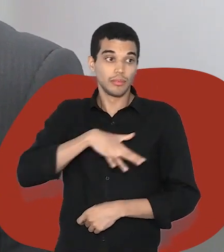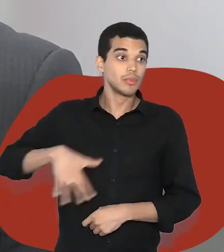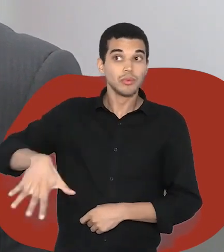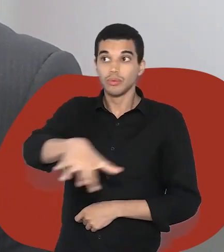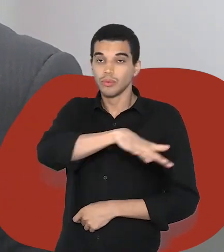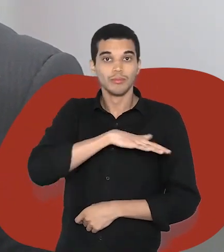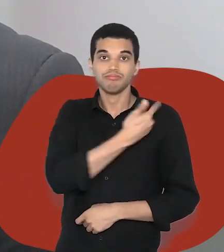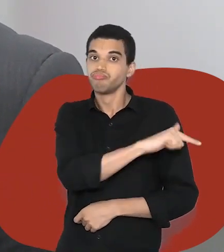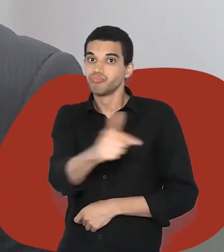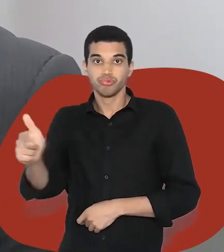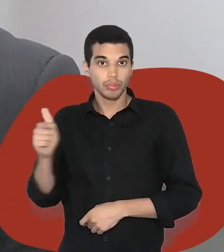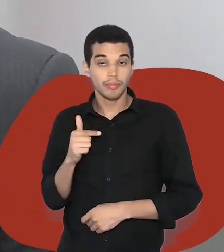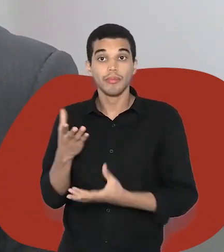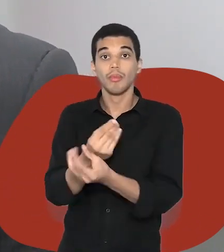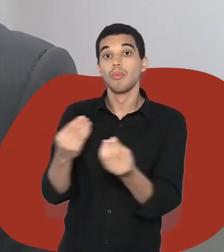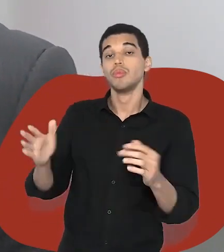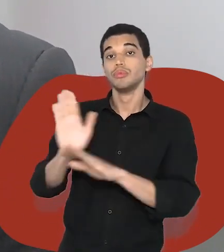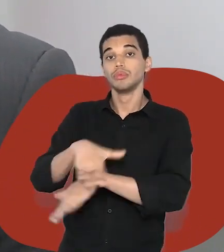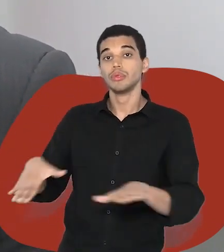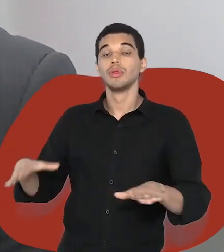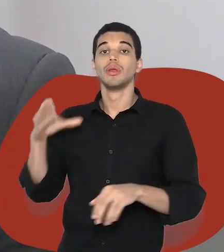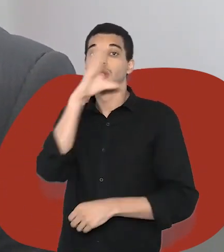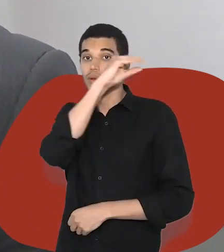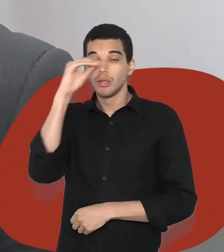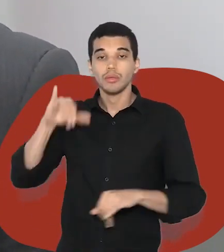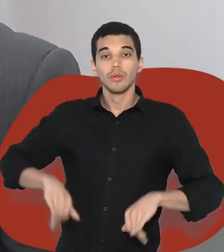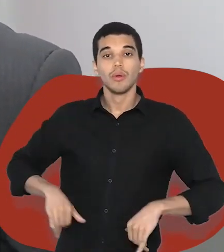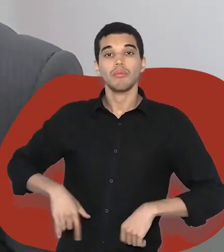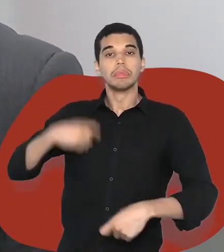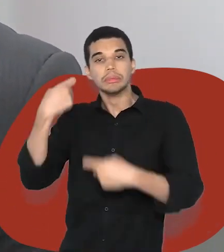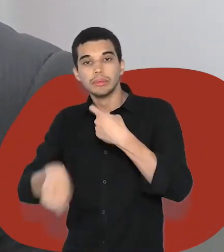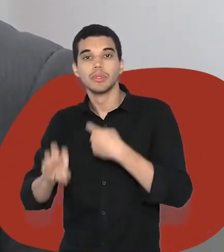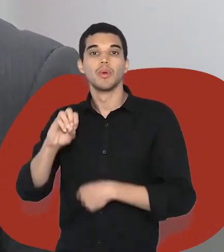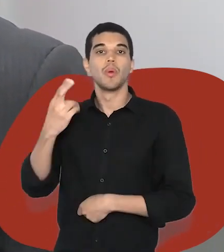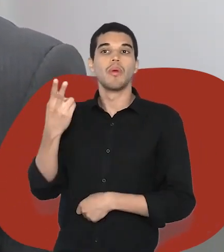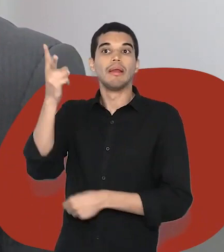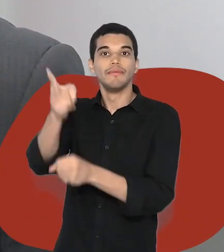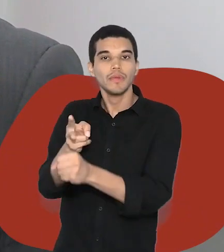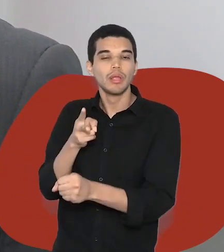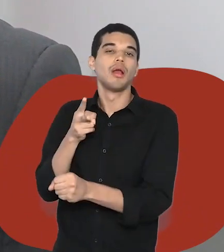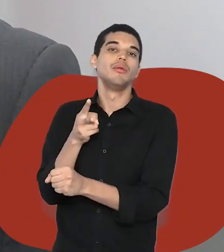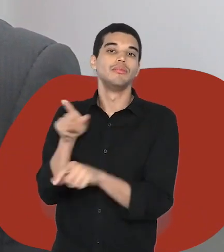na região. Muitas crianças e adolescentes vítimas de abuso sexual, vítimas de violência, vítimas de